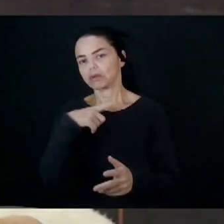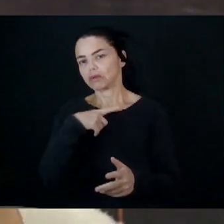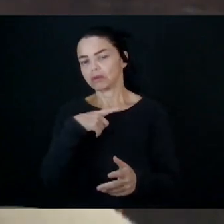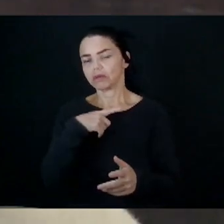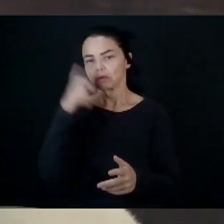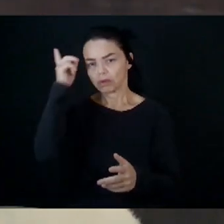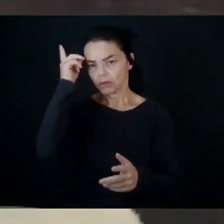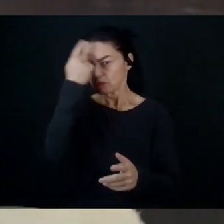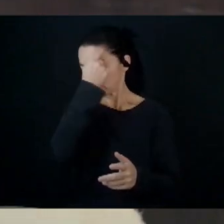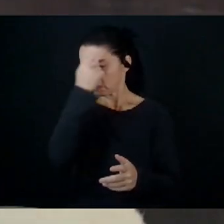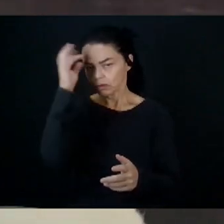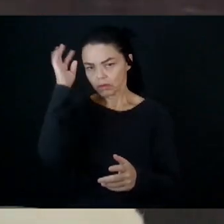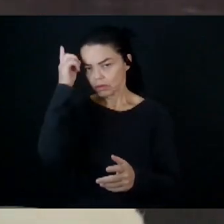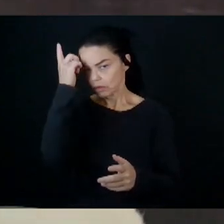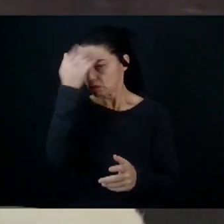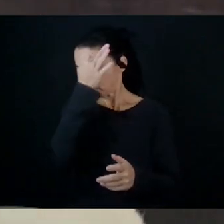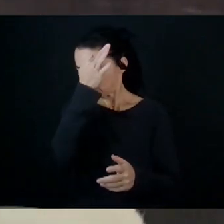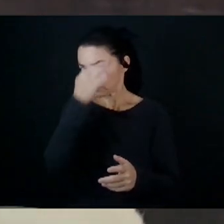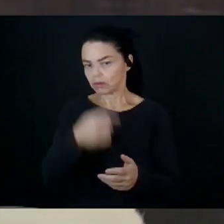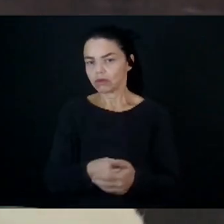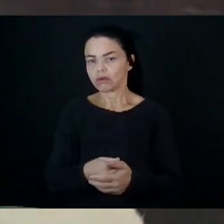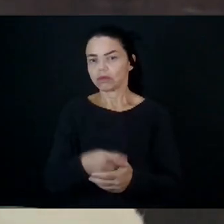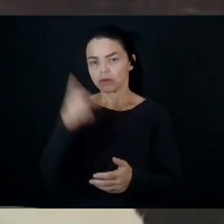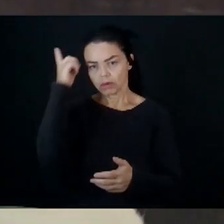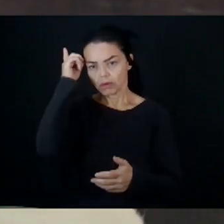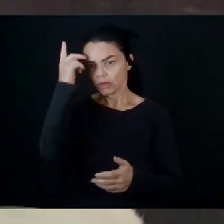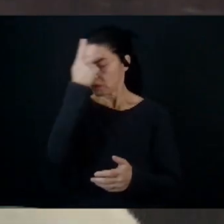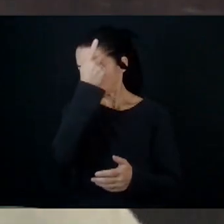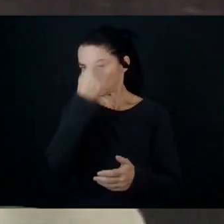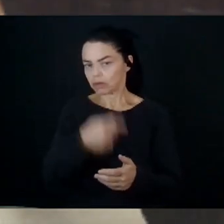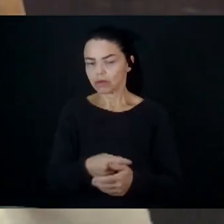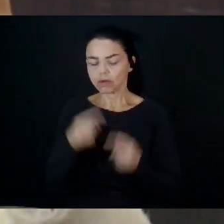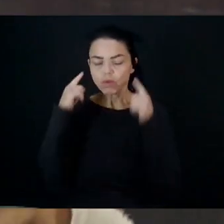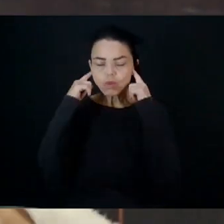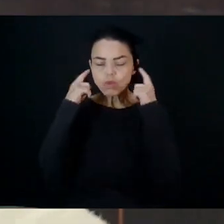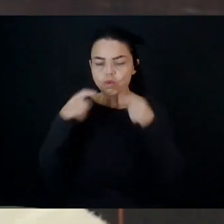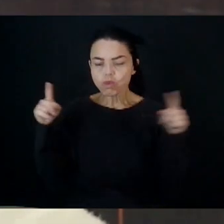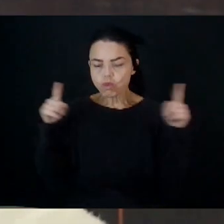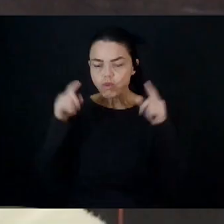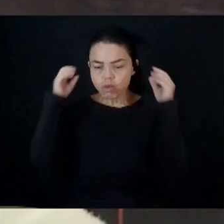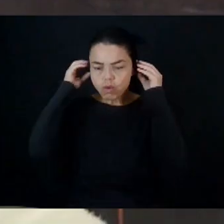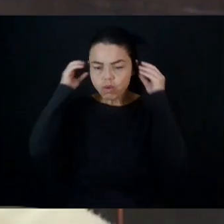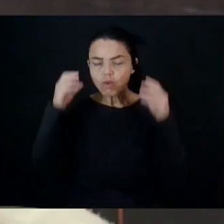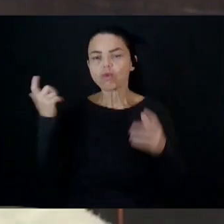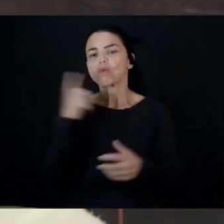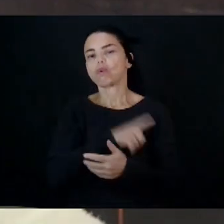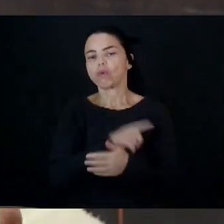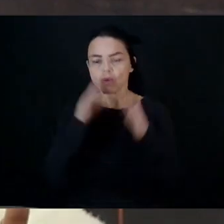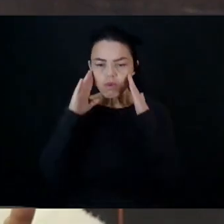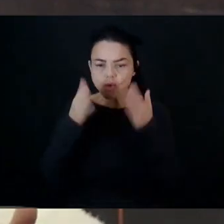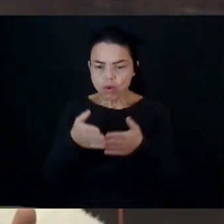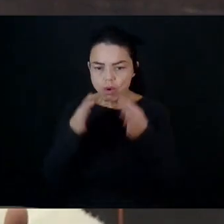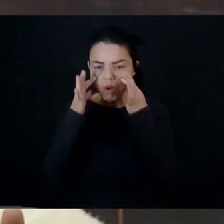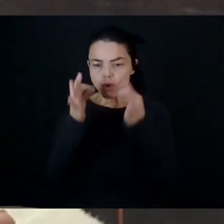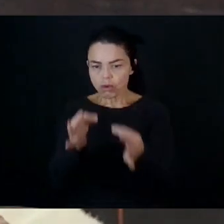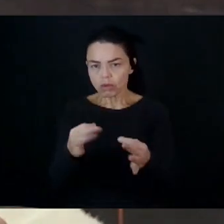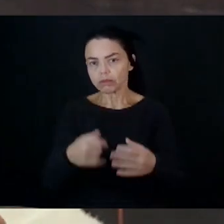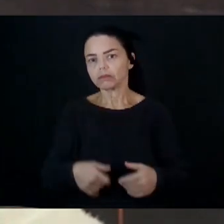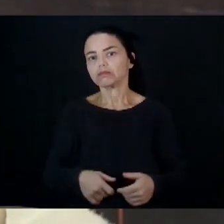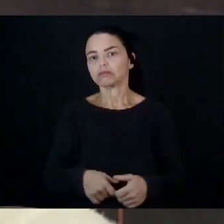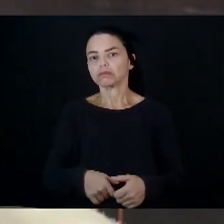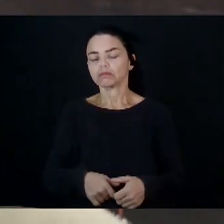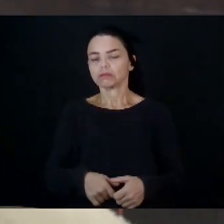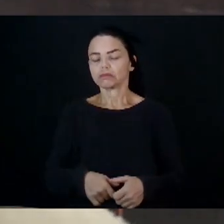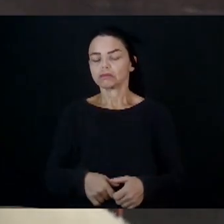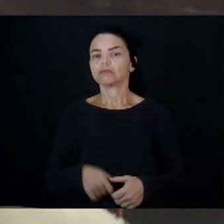em focar, ela coloca a música para conseguir prestar atenção no que ela está fazendo